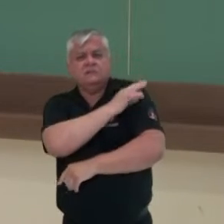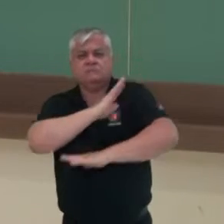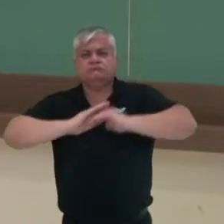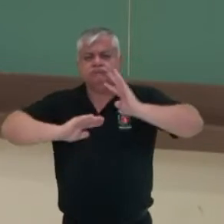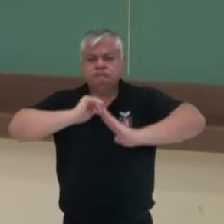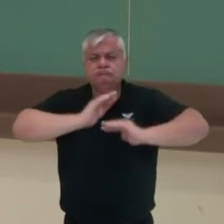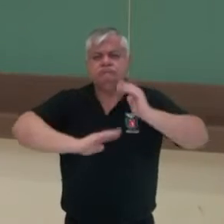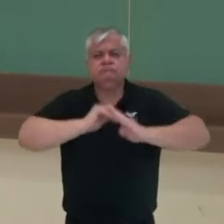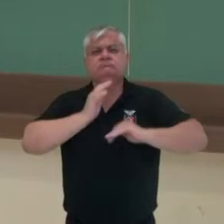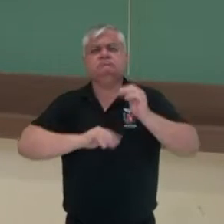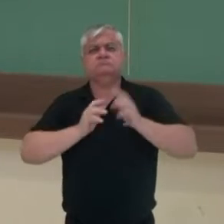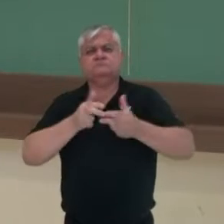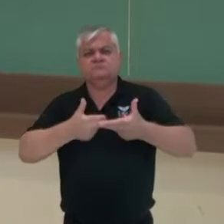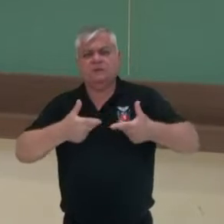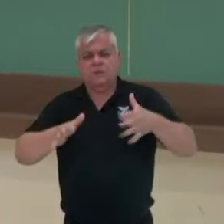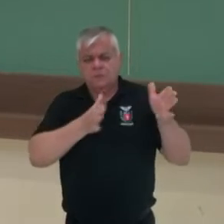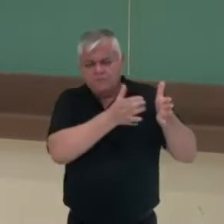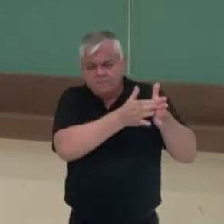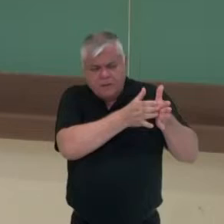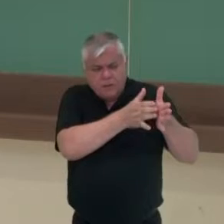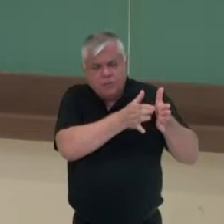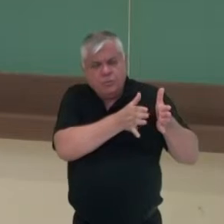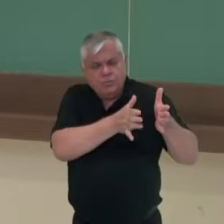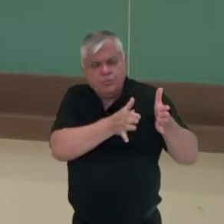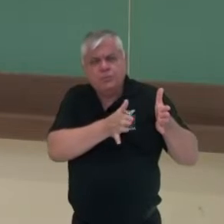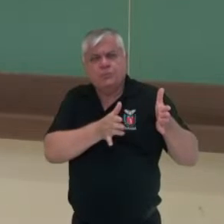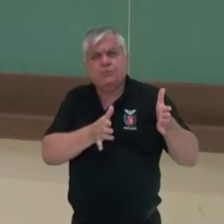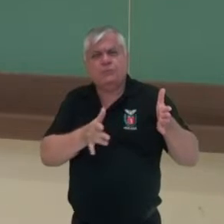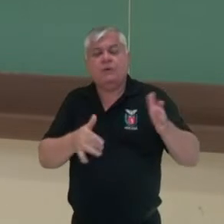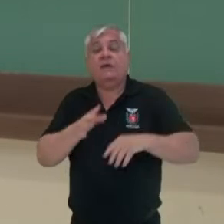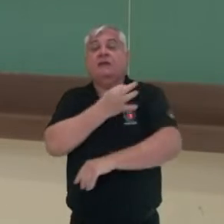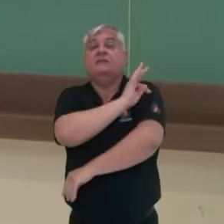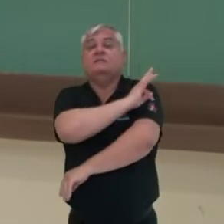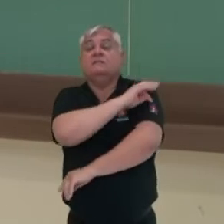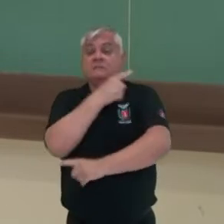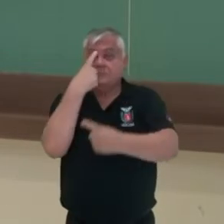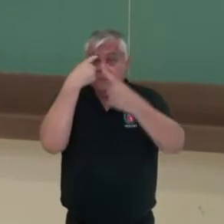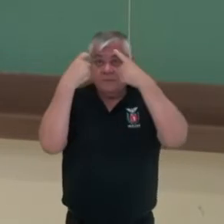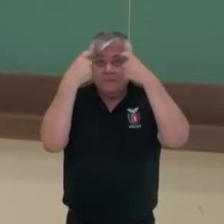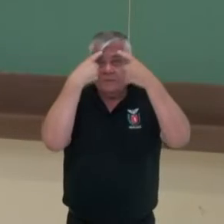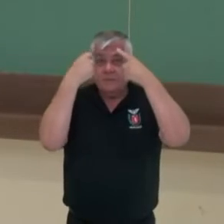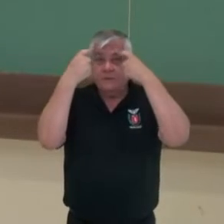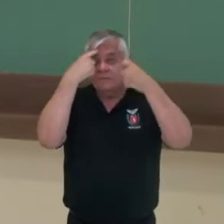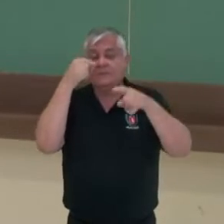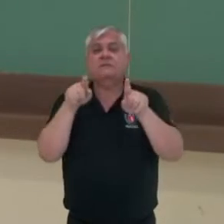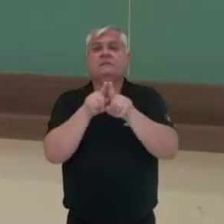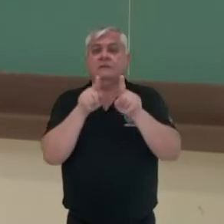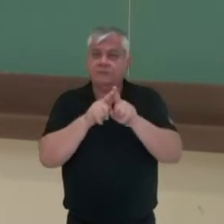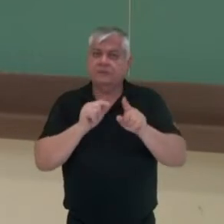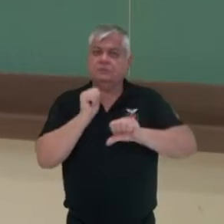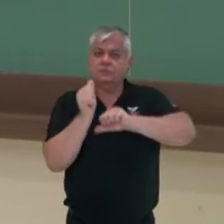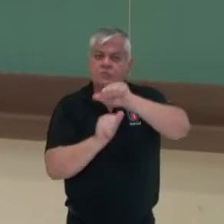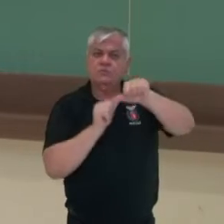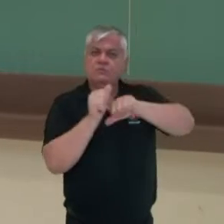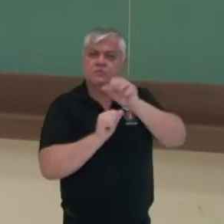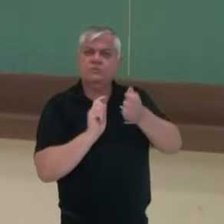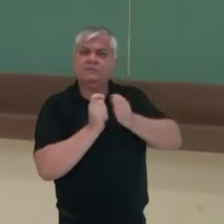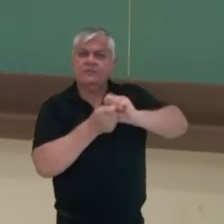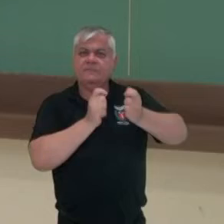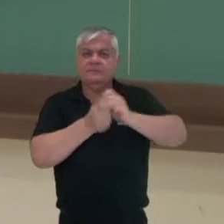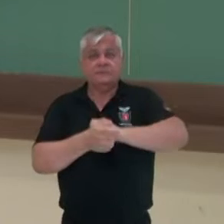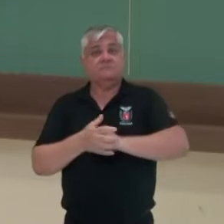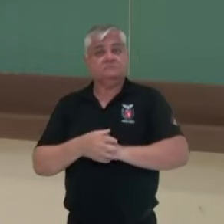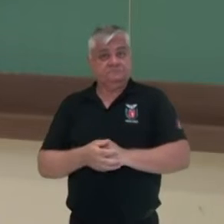nesse decorrer de todos esses anos, quantas técnicas elas foram inventadas, né, e reinventadas. Até